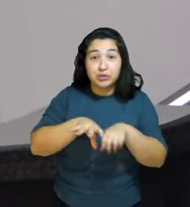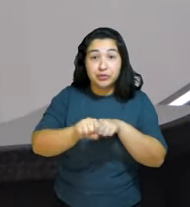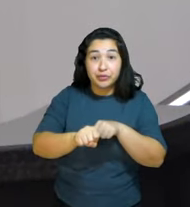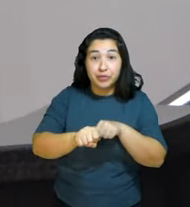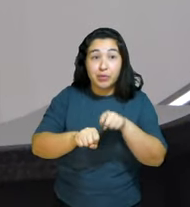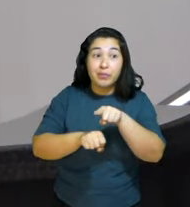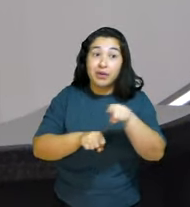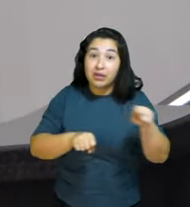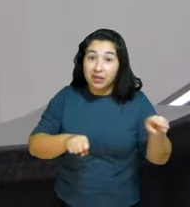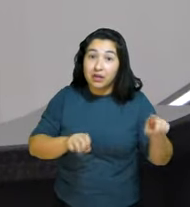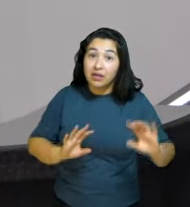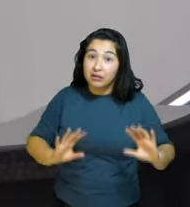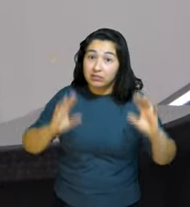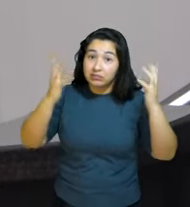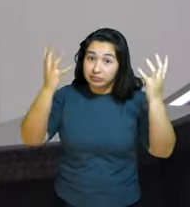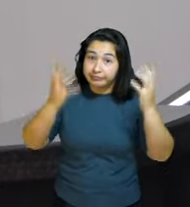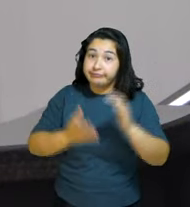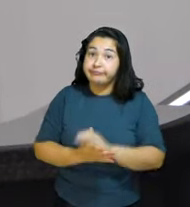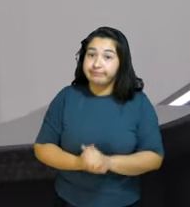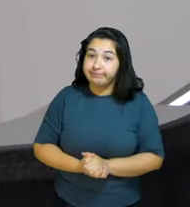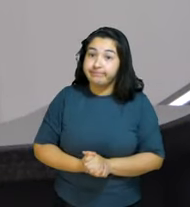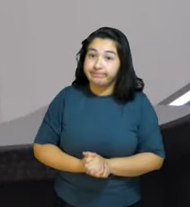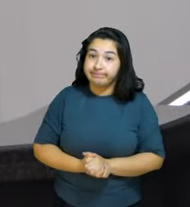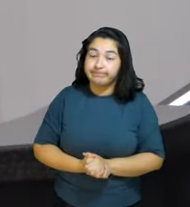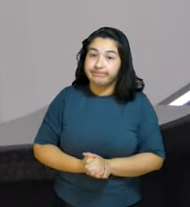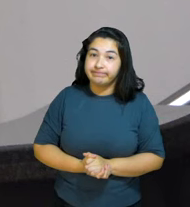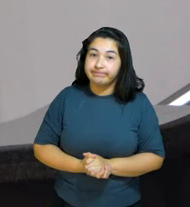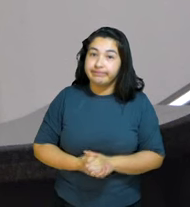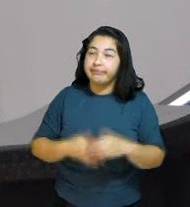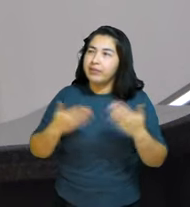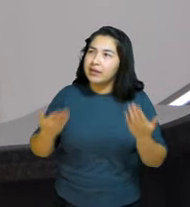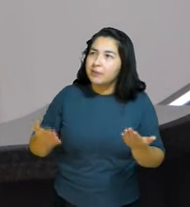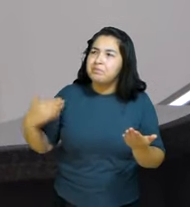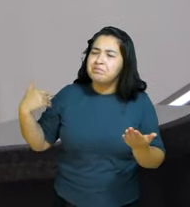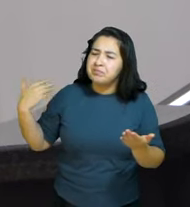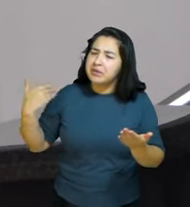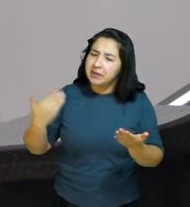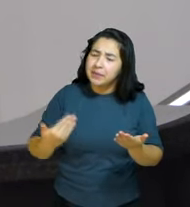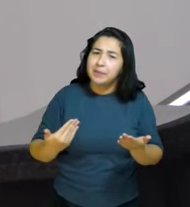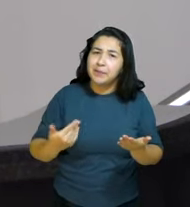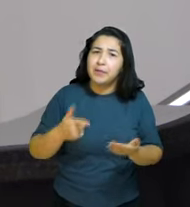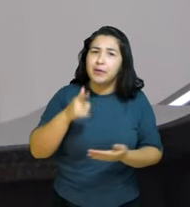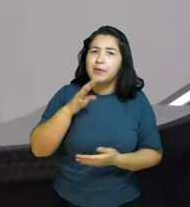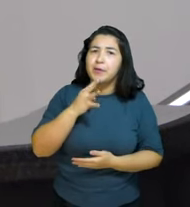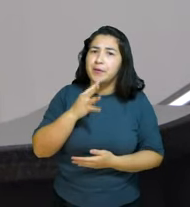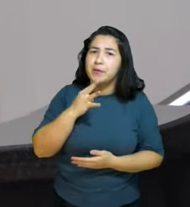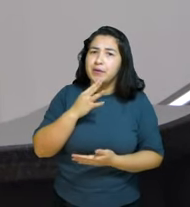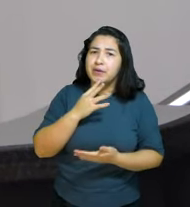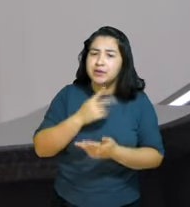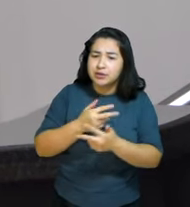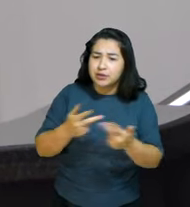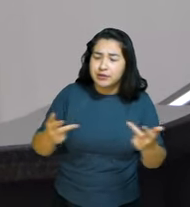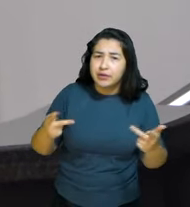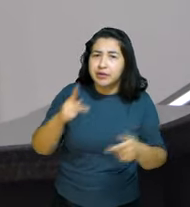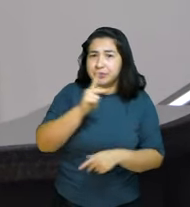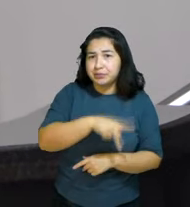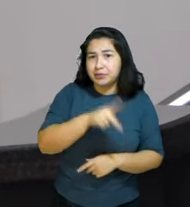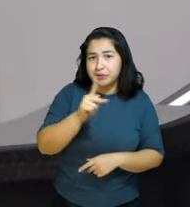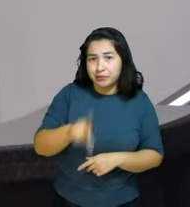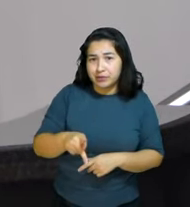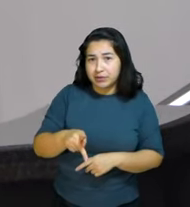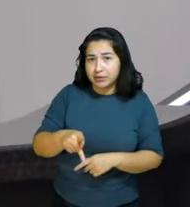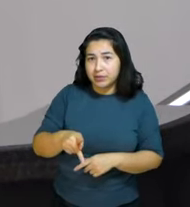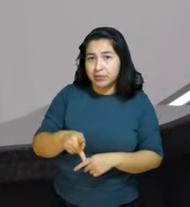eventos. Com isso, eu tive a oportunidade de, através de alguns professores de Itajaí, conhecer o